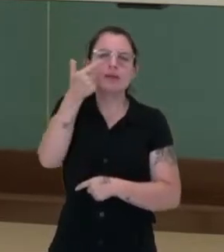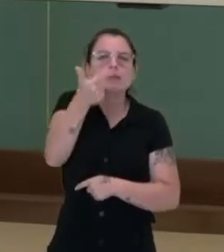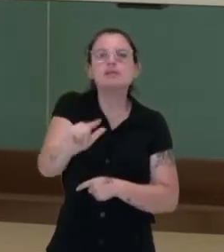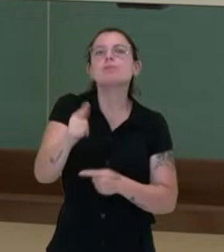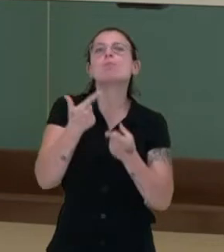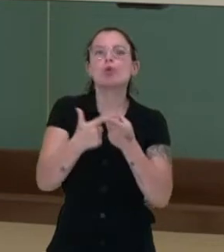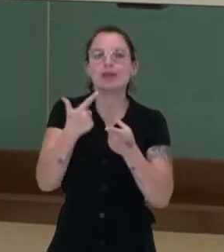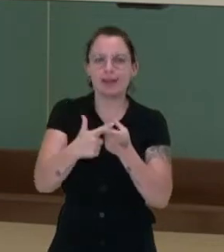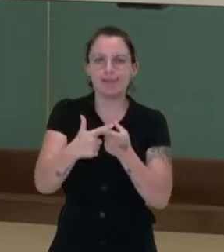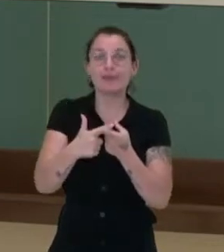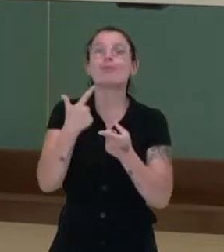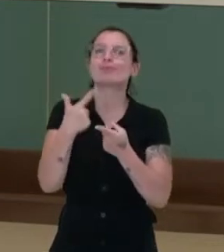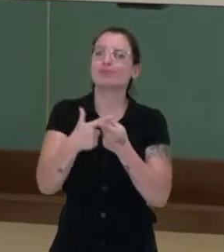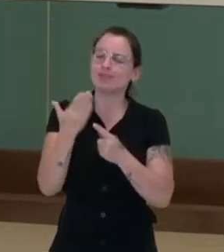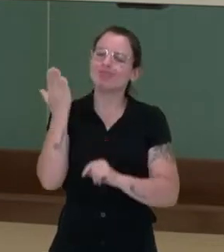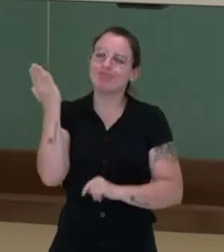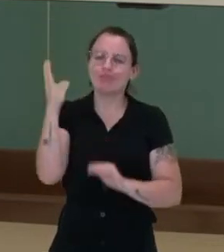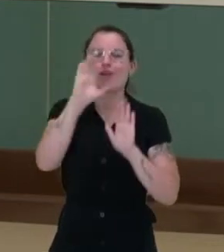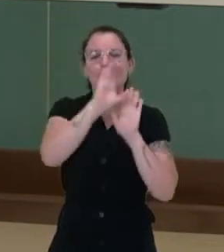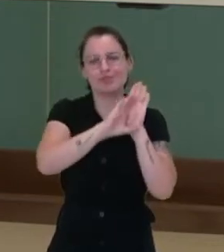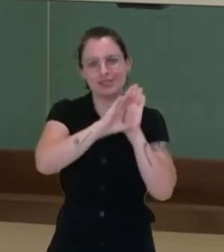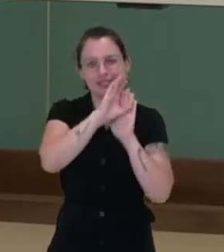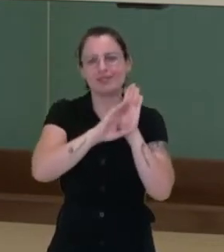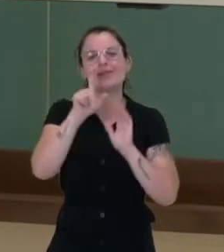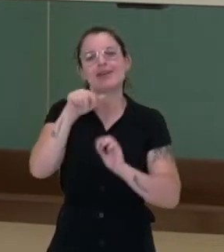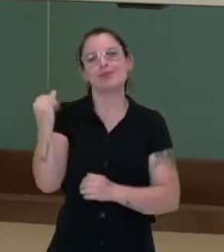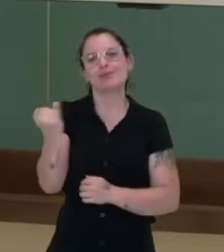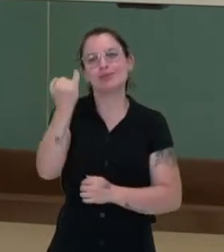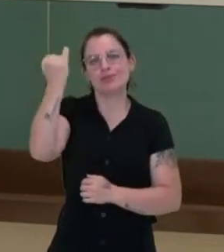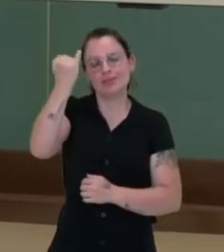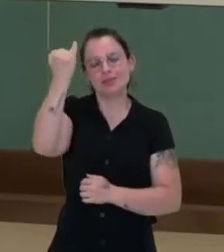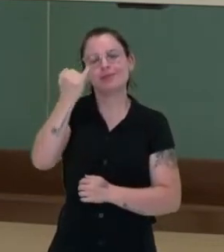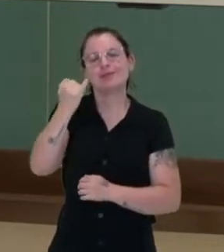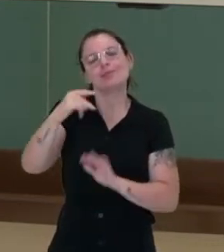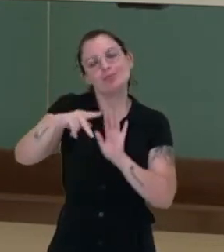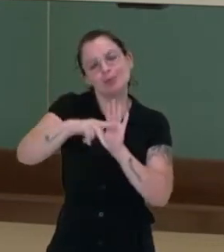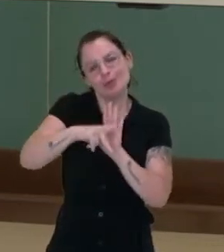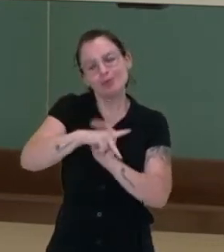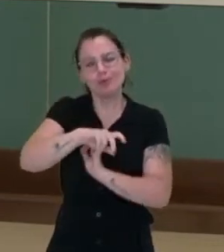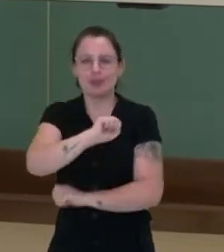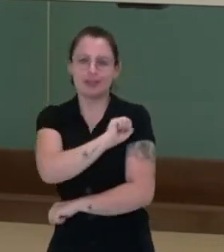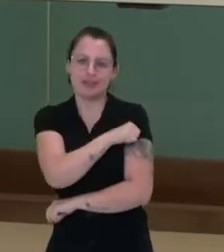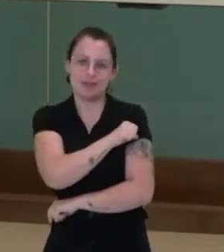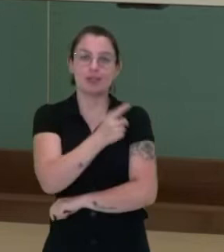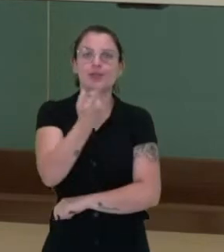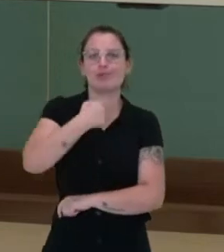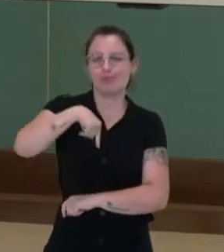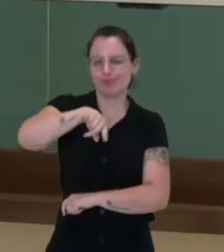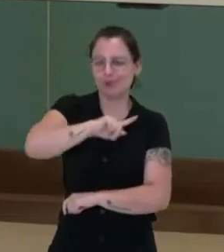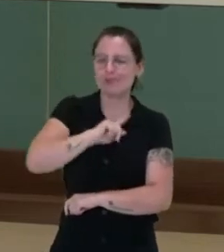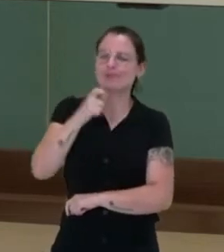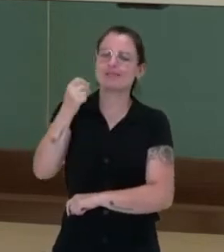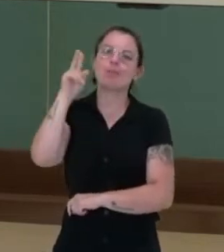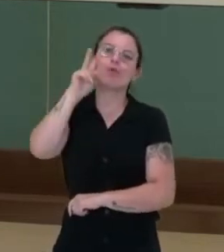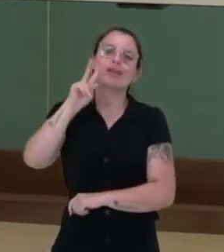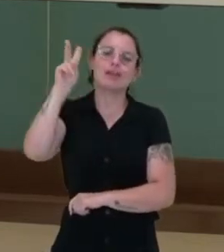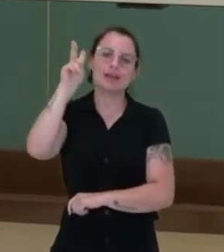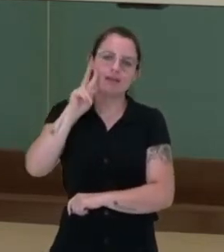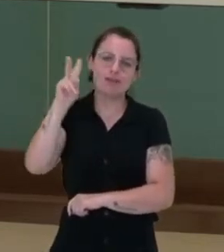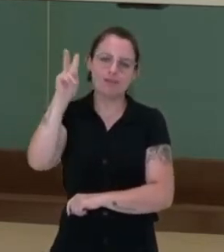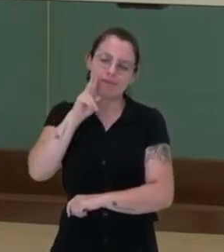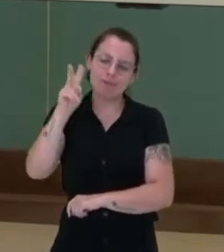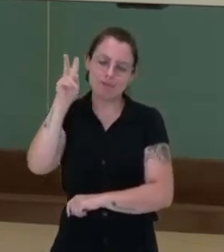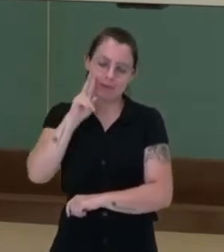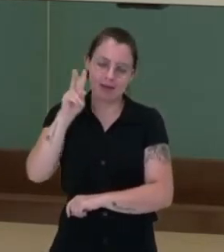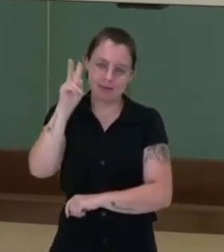esses conceitos vão ser super importantes para o oitavo ano. Então a gente tem que lembrar,